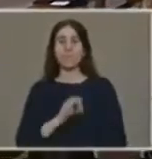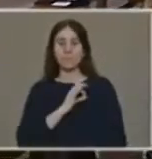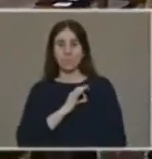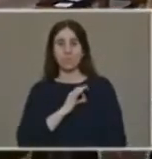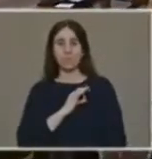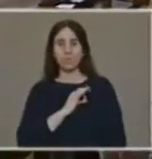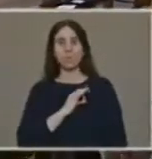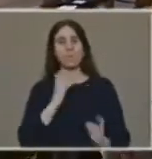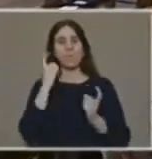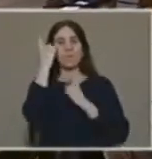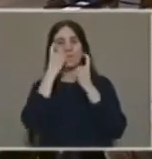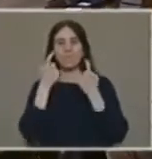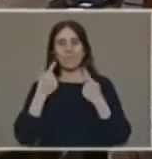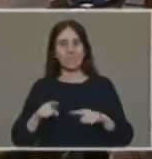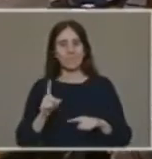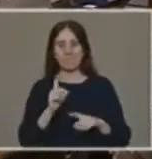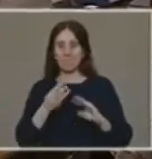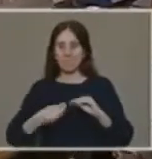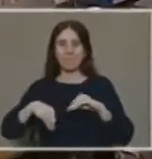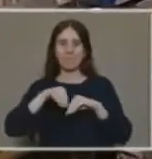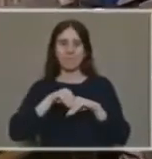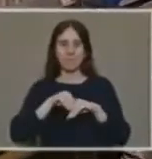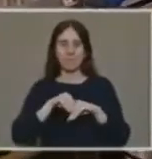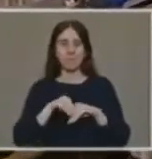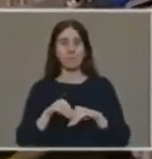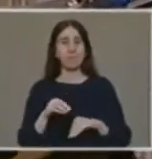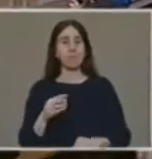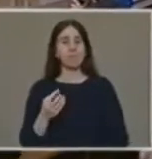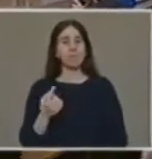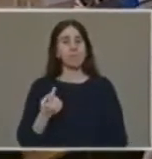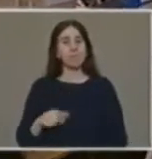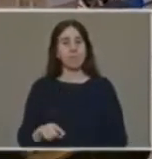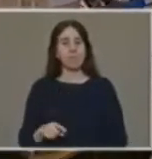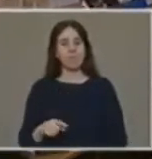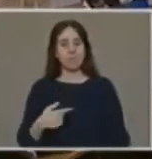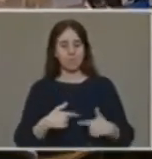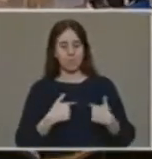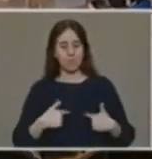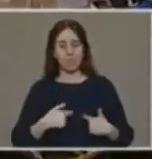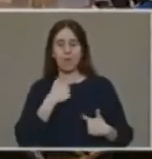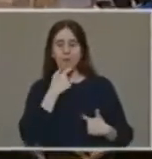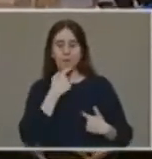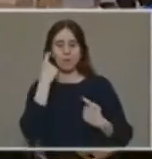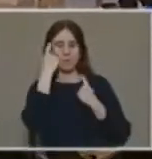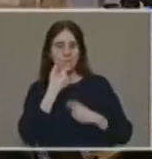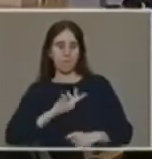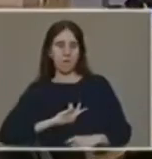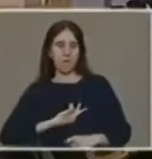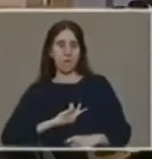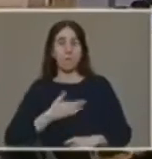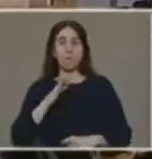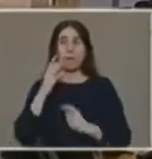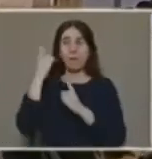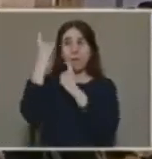além da razão. Está apenas ao alcance de um coração que pensa e não de uma